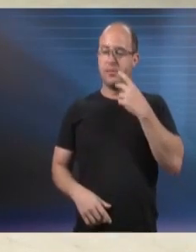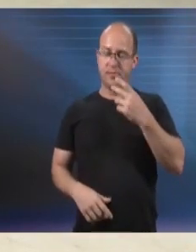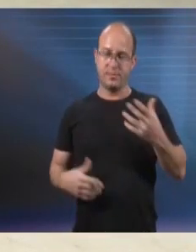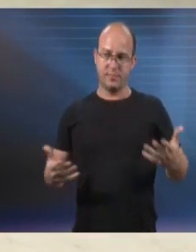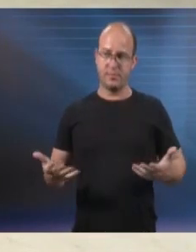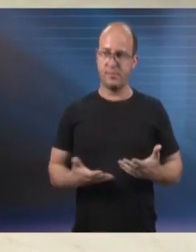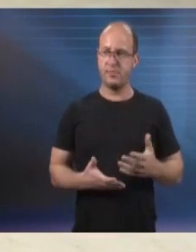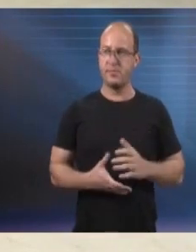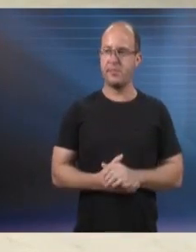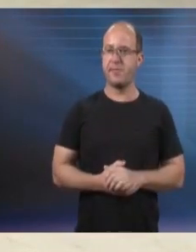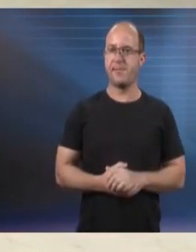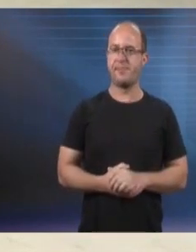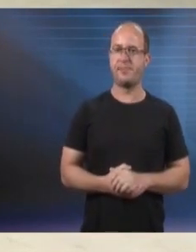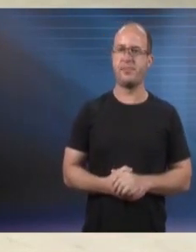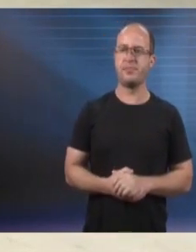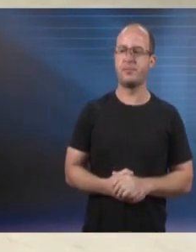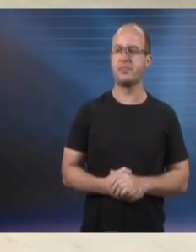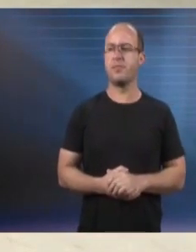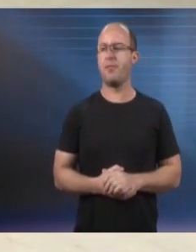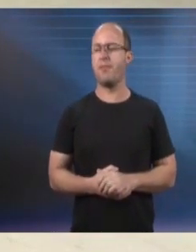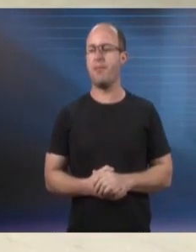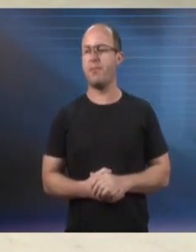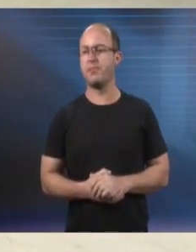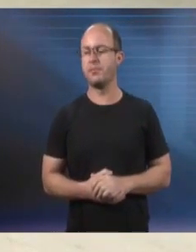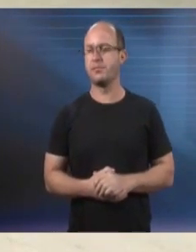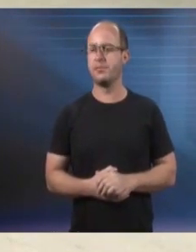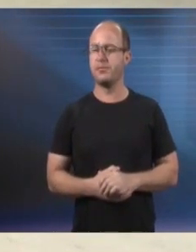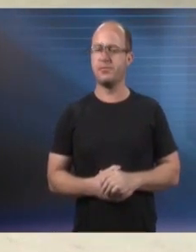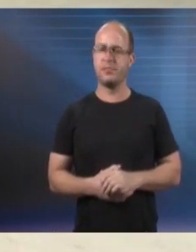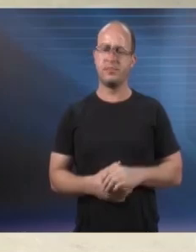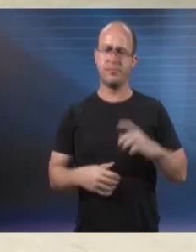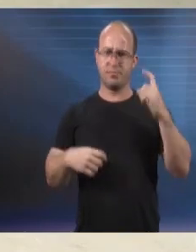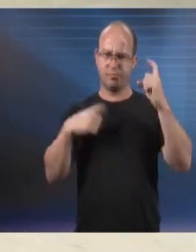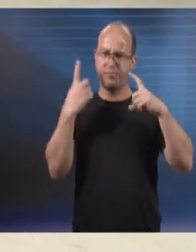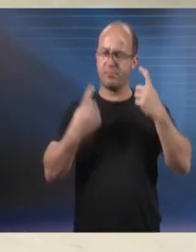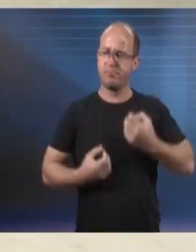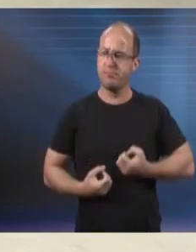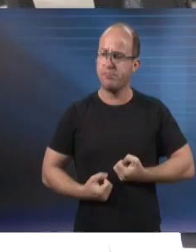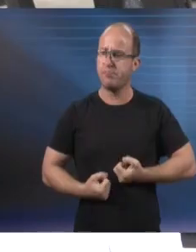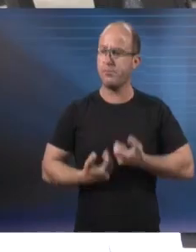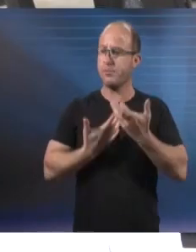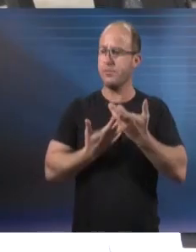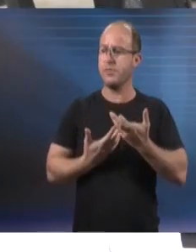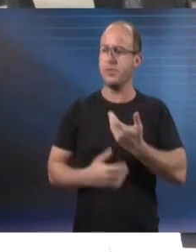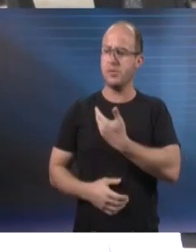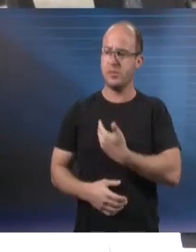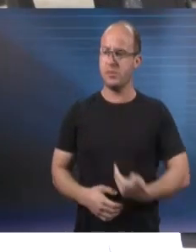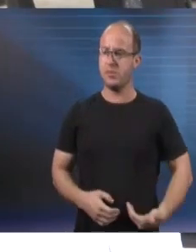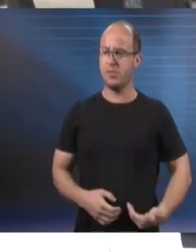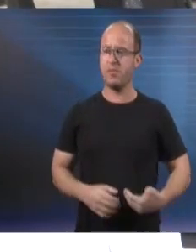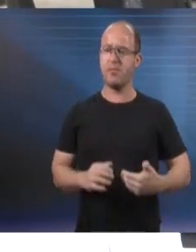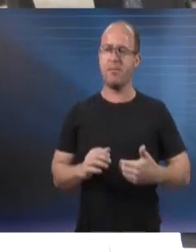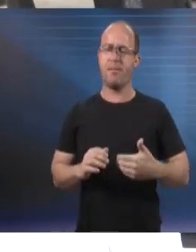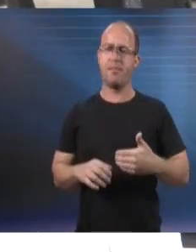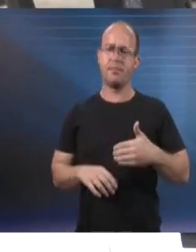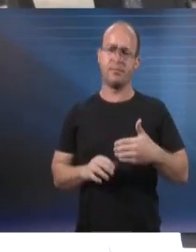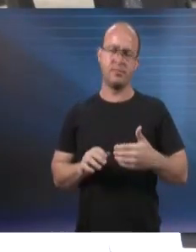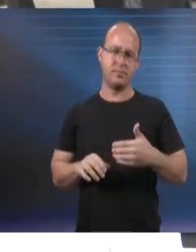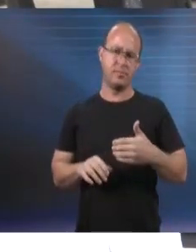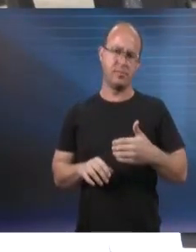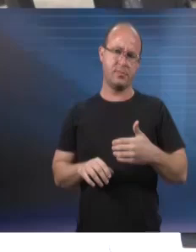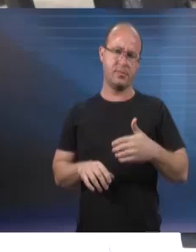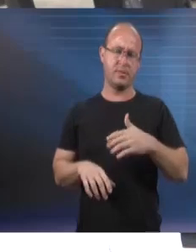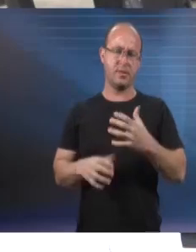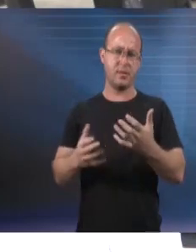hoje, queria expressar aqui minha preocupação com a notícia de que o governo pretende encaminhar essa